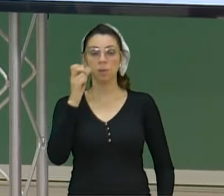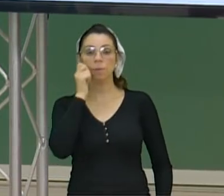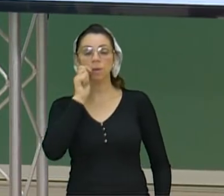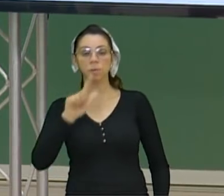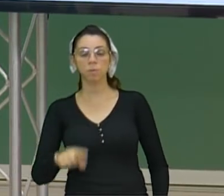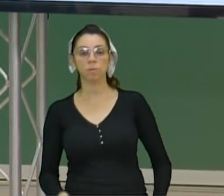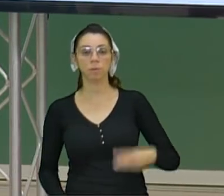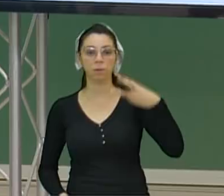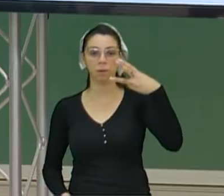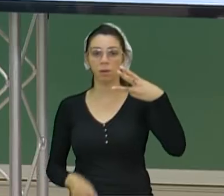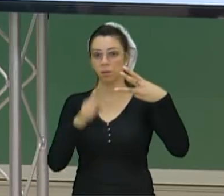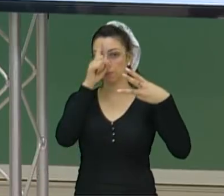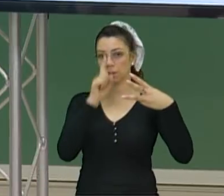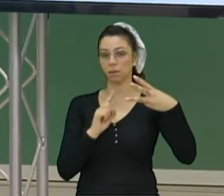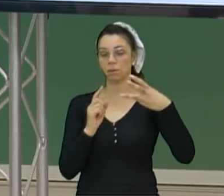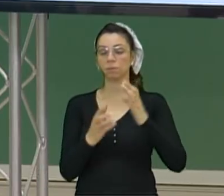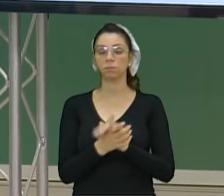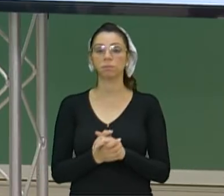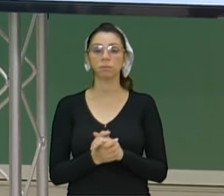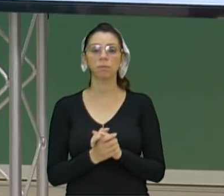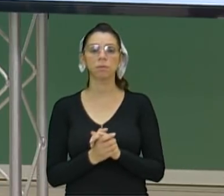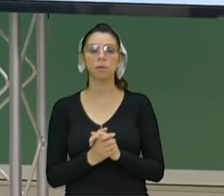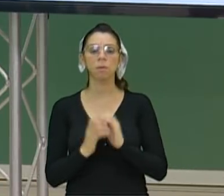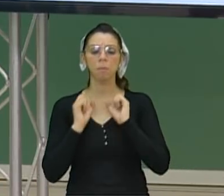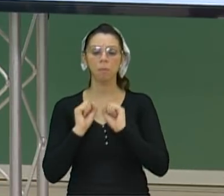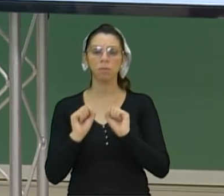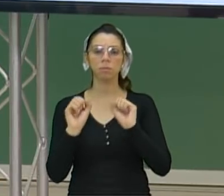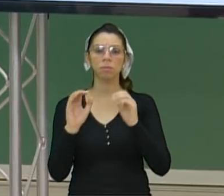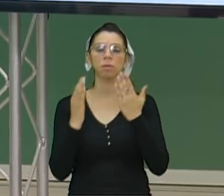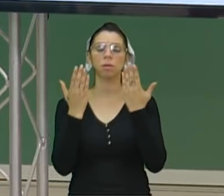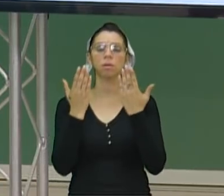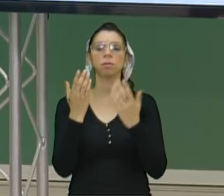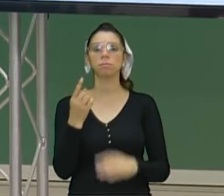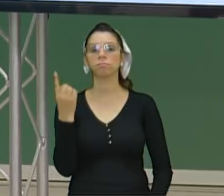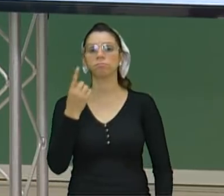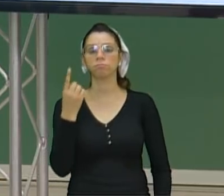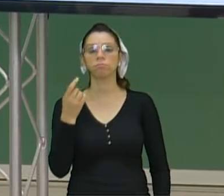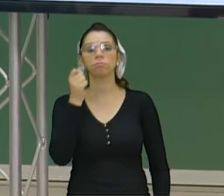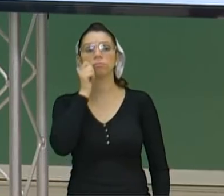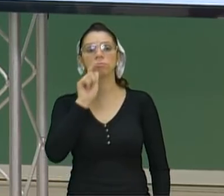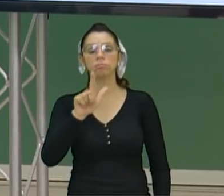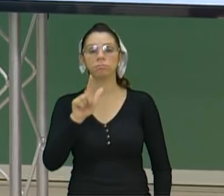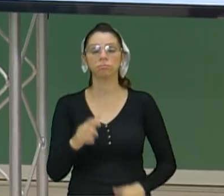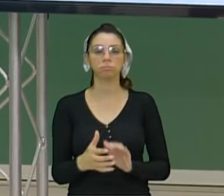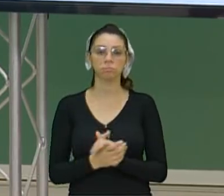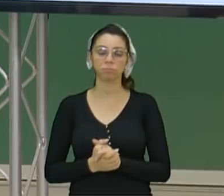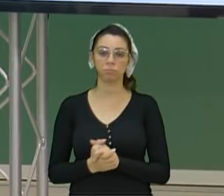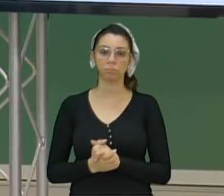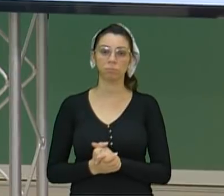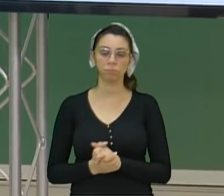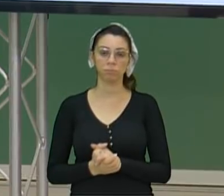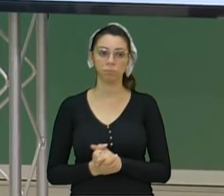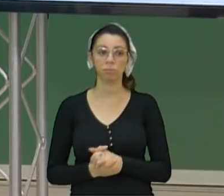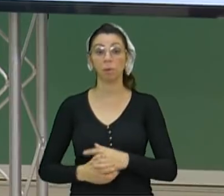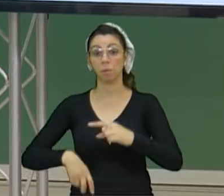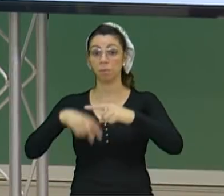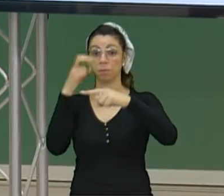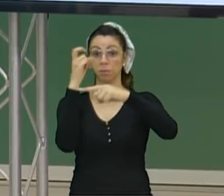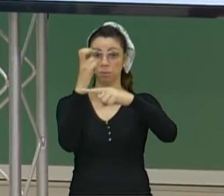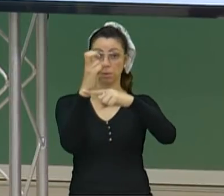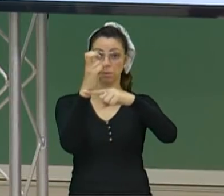são amarelas. Então, qual que é a probabilidade da primeira ser azul? Olha só, é 5 de